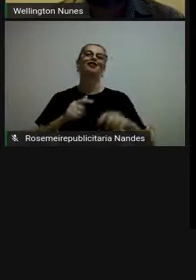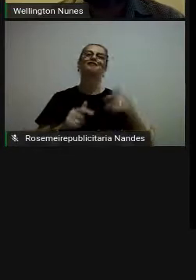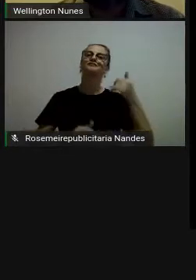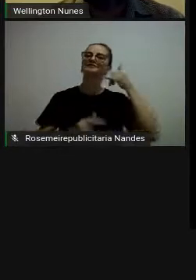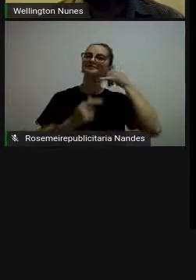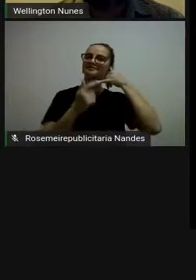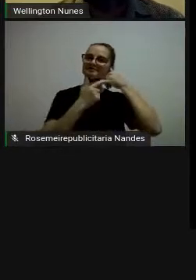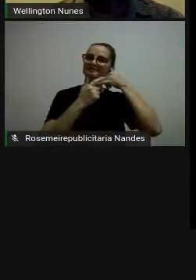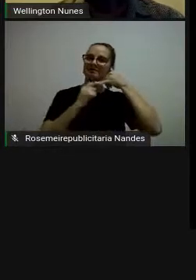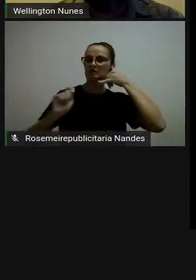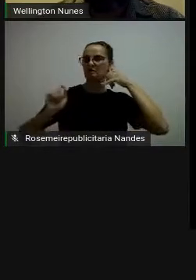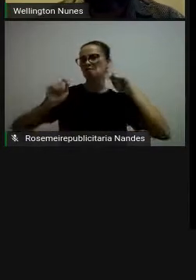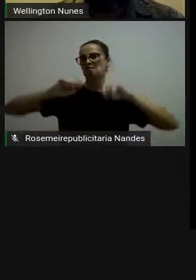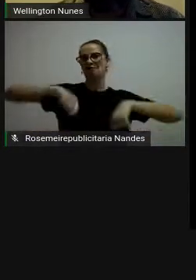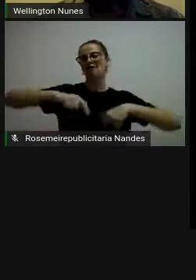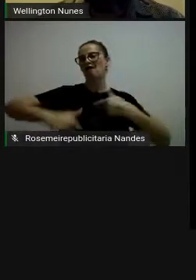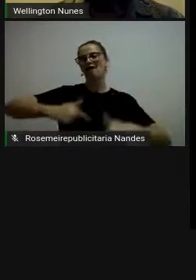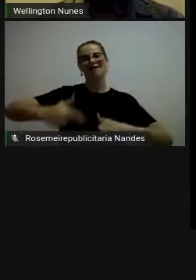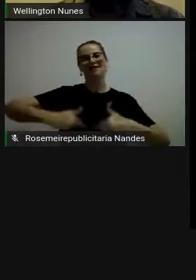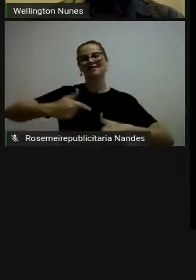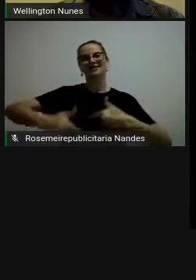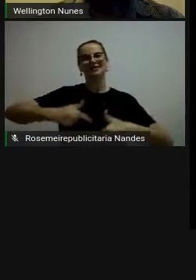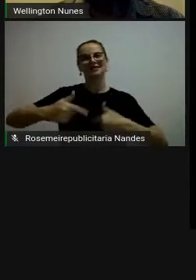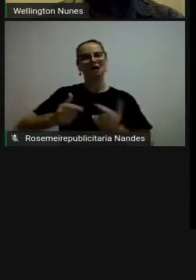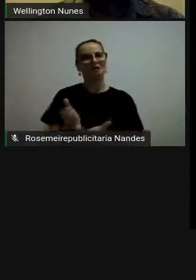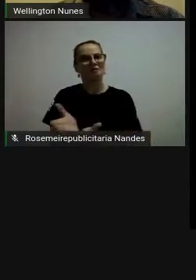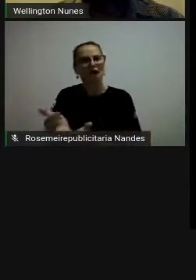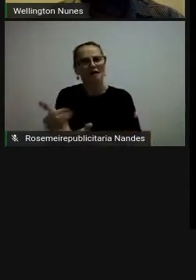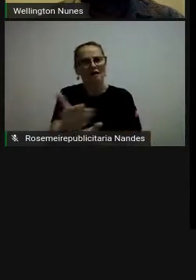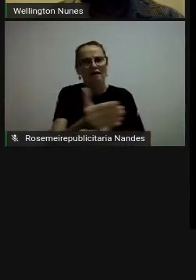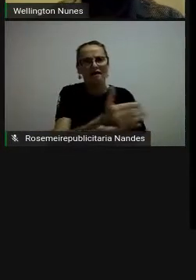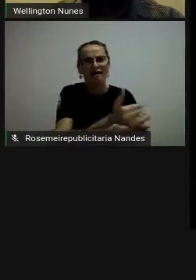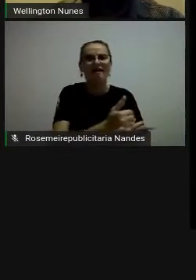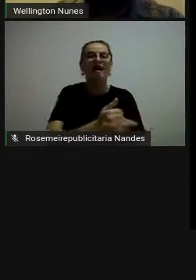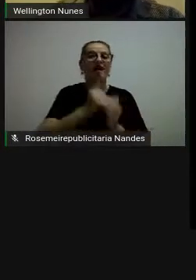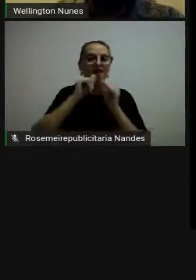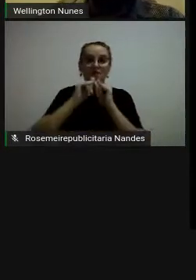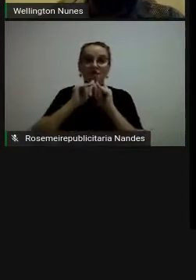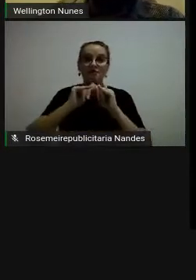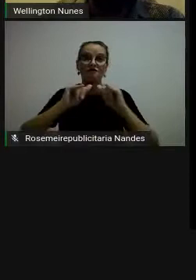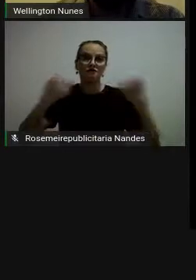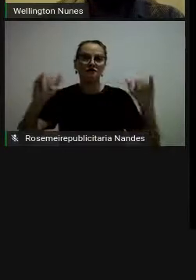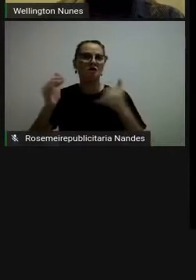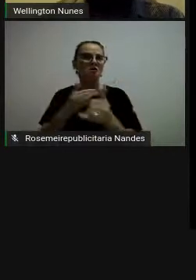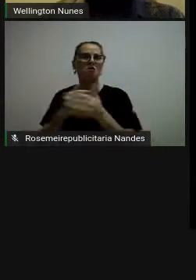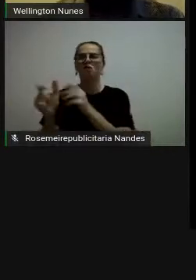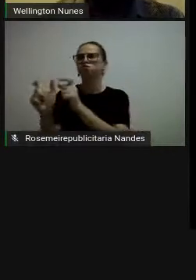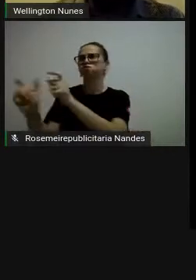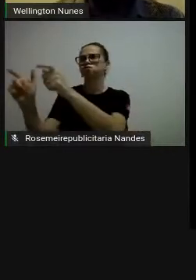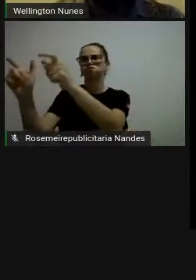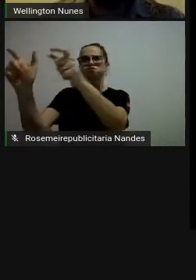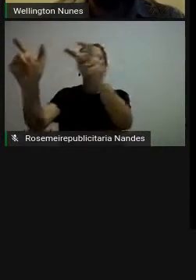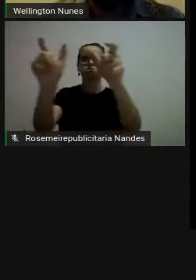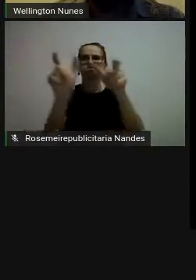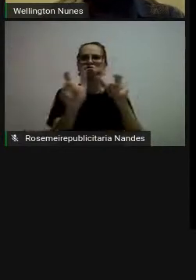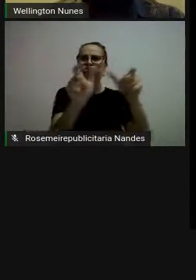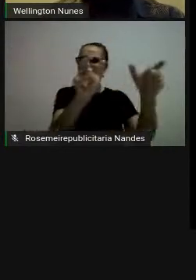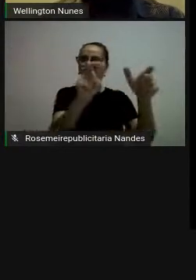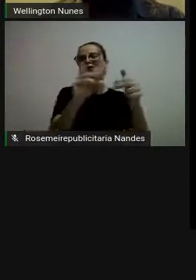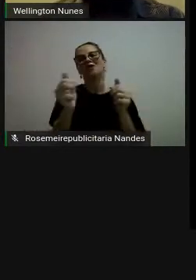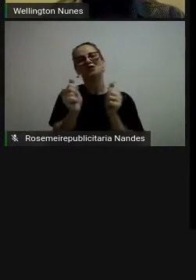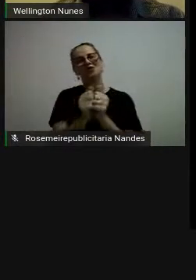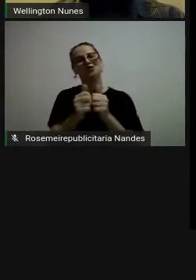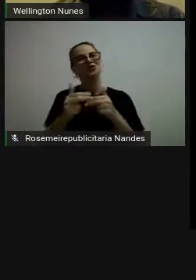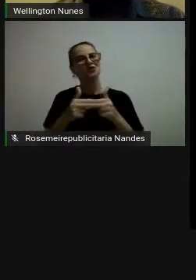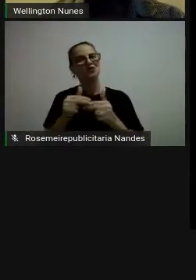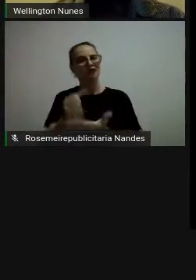nos possibilitavam trabalhar com dados remotamente e em qualquer lugar. Então, o GPS do seu